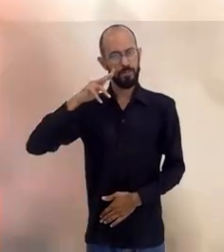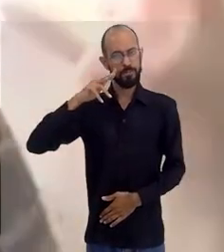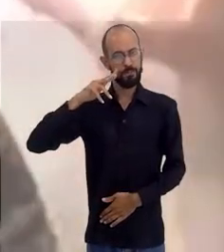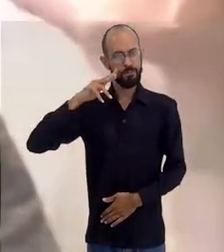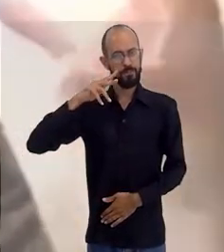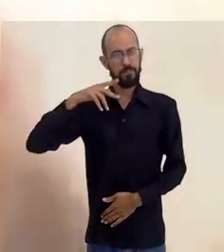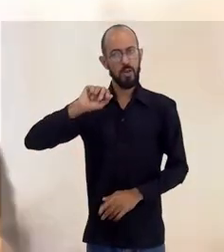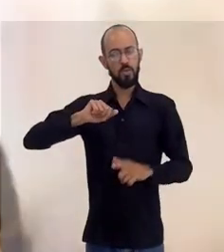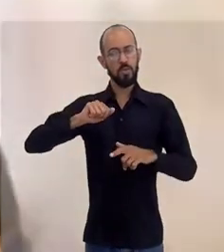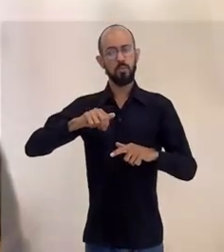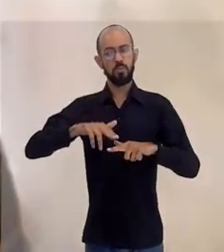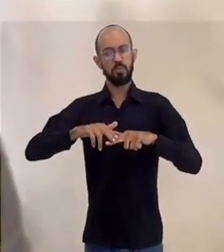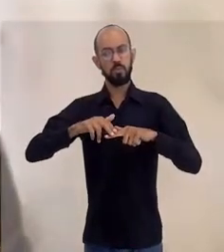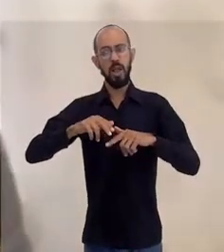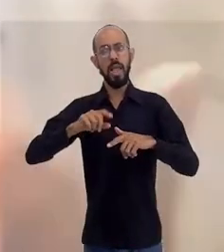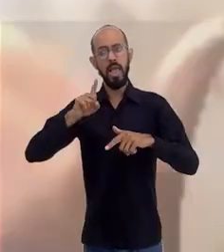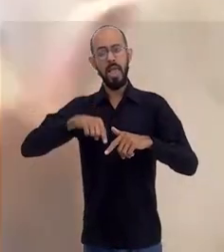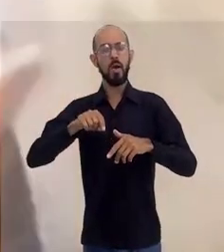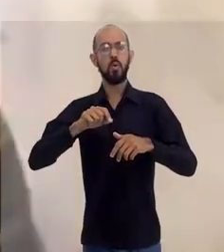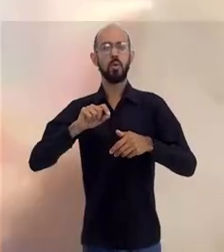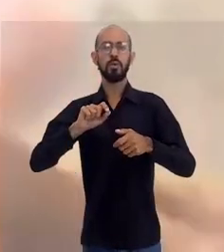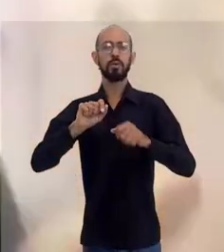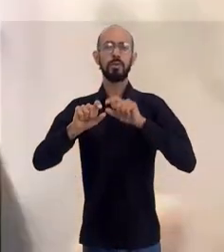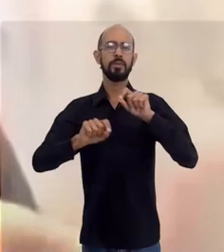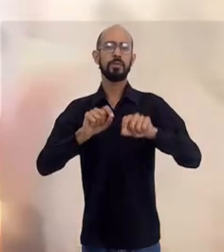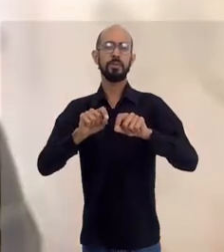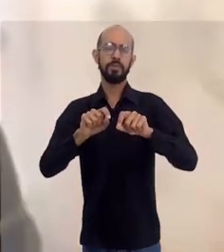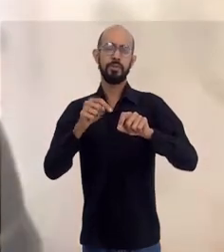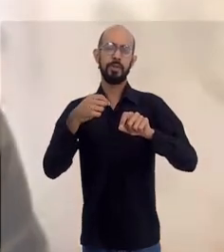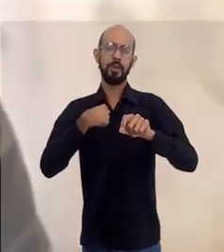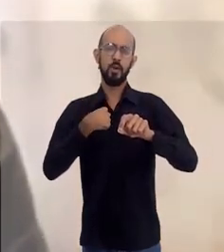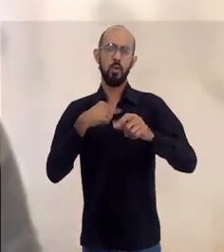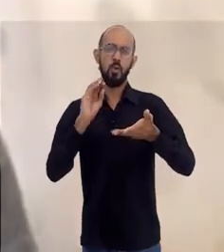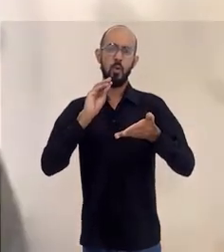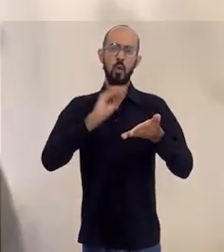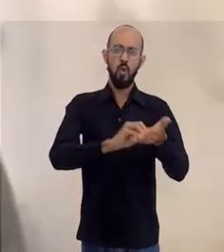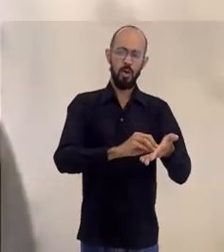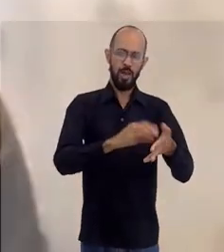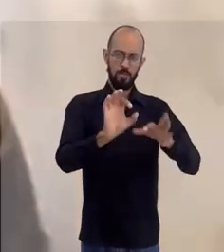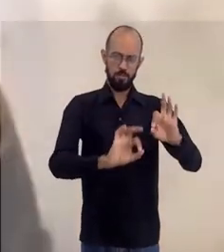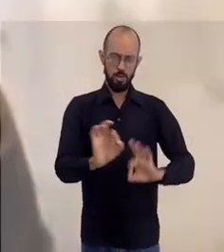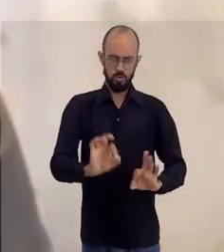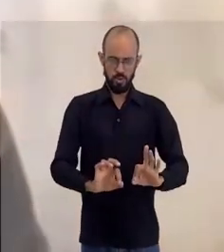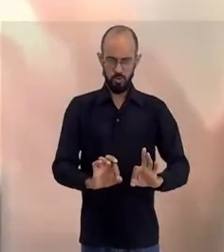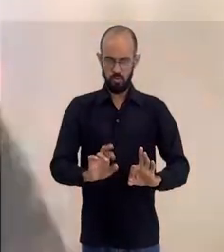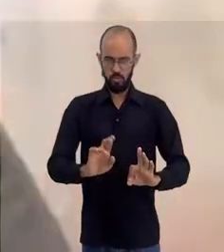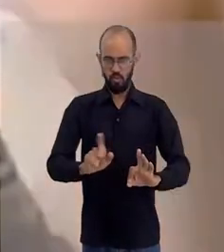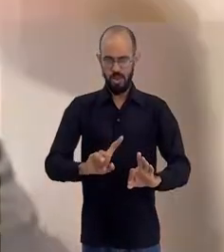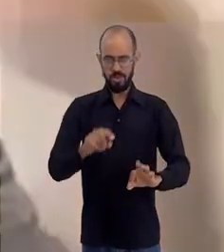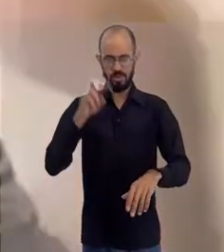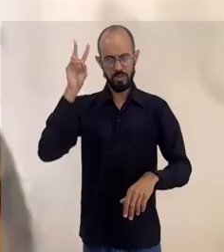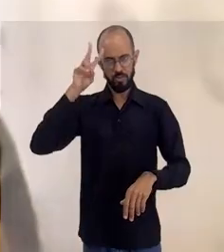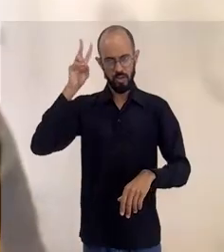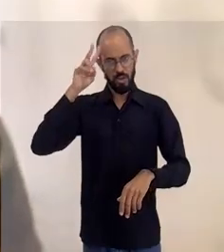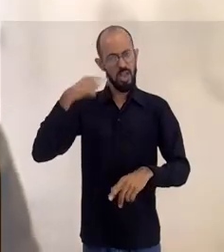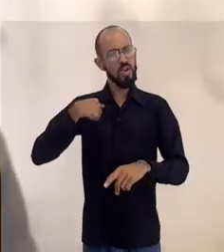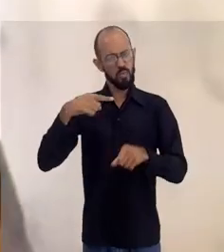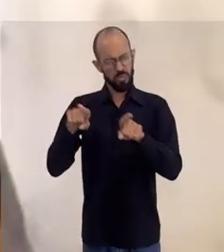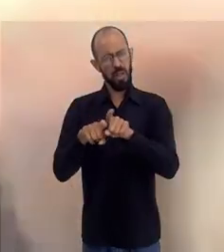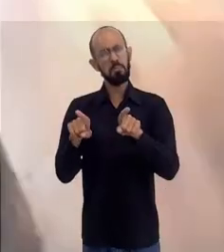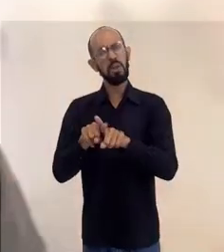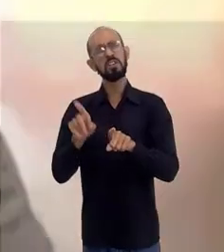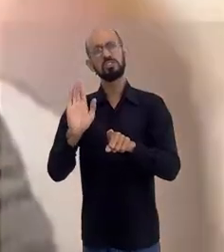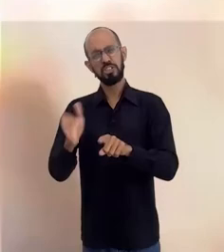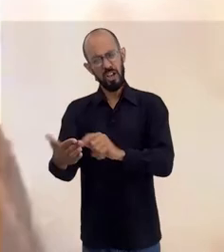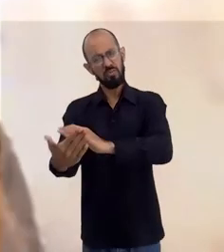eu coloquei esse projeto né Não só isso histórico familiar de doar para o próximo porque eu também recebi